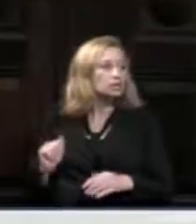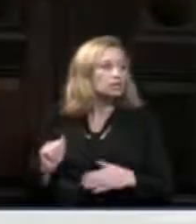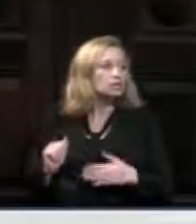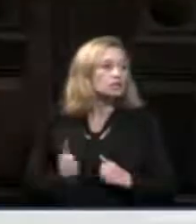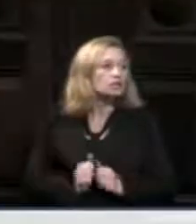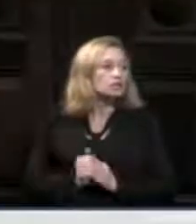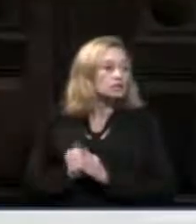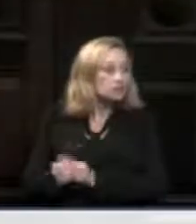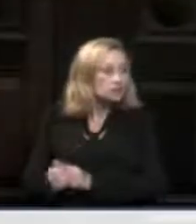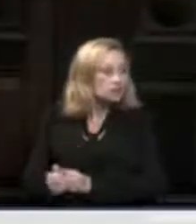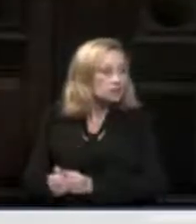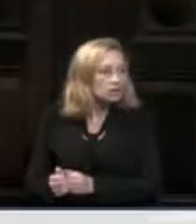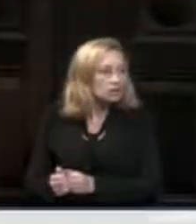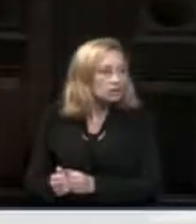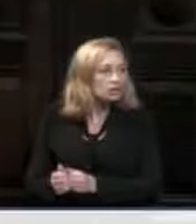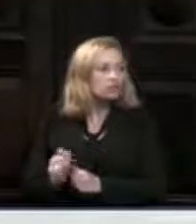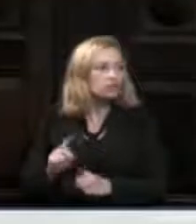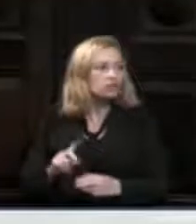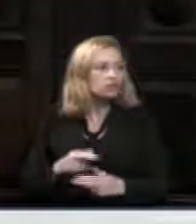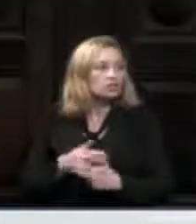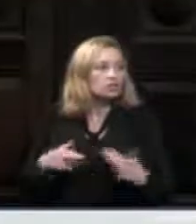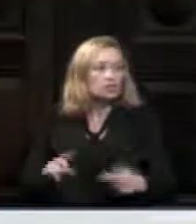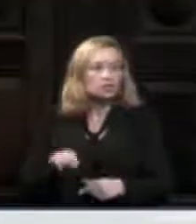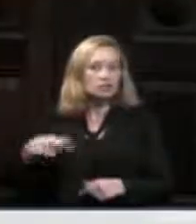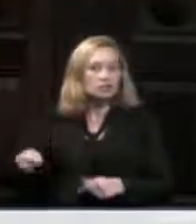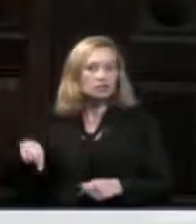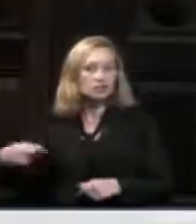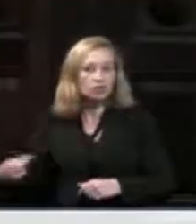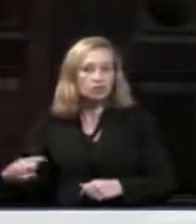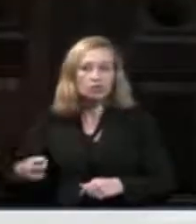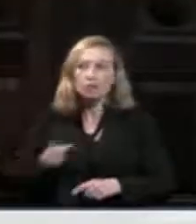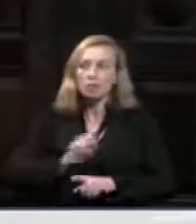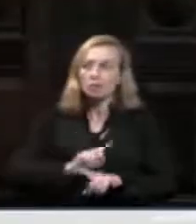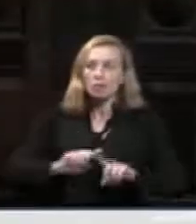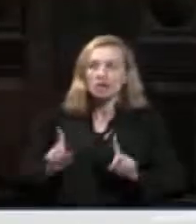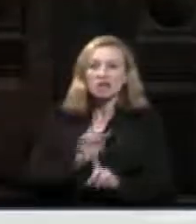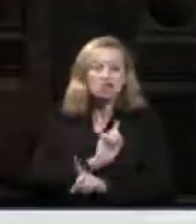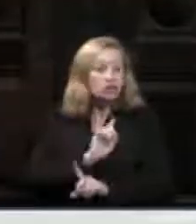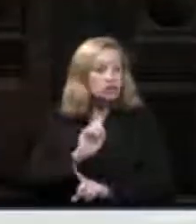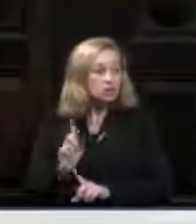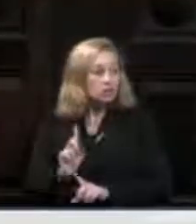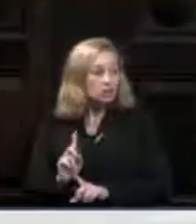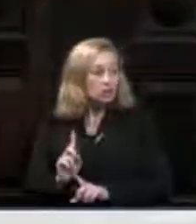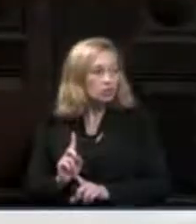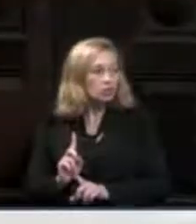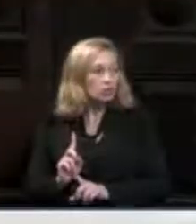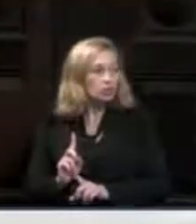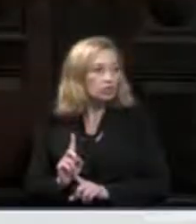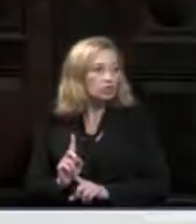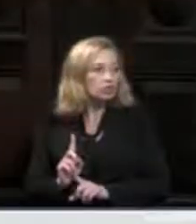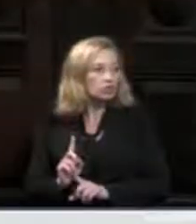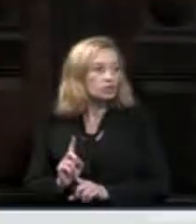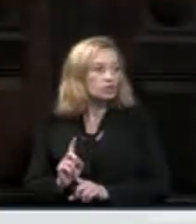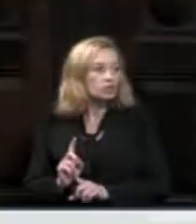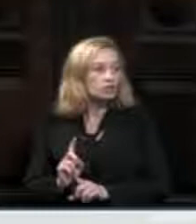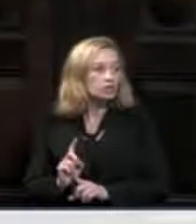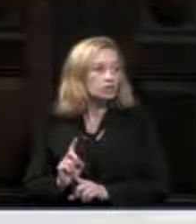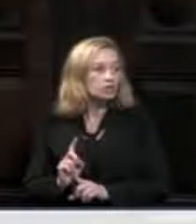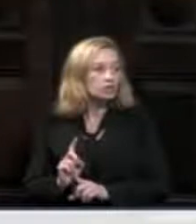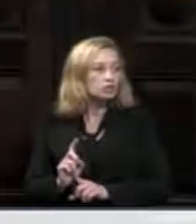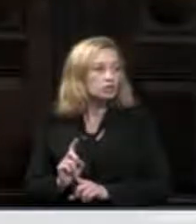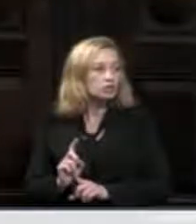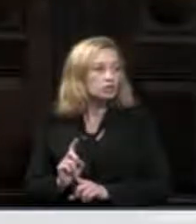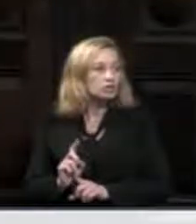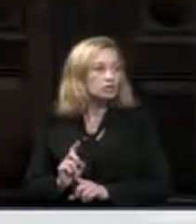grandes especuladores e empreendedores, mas não amarrem para isso a comunidade pobre e